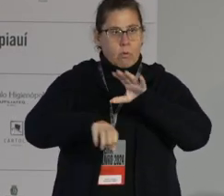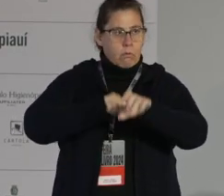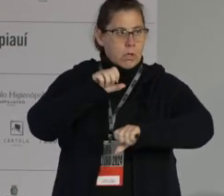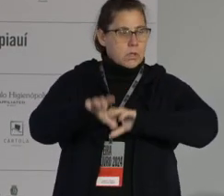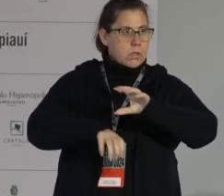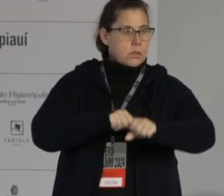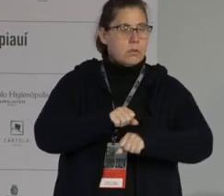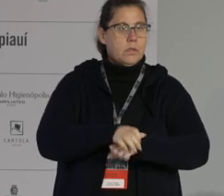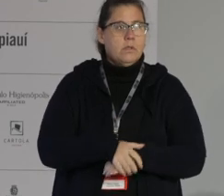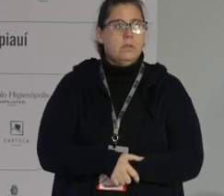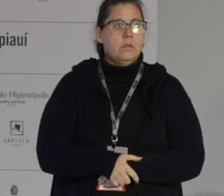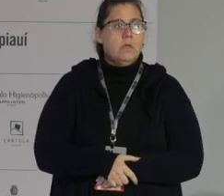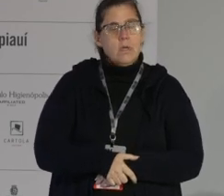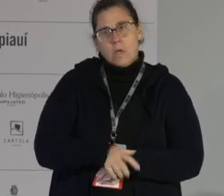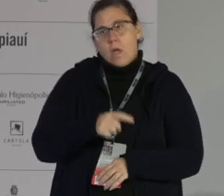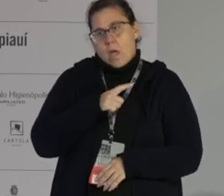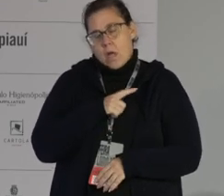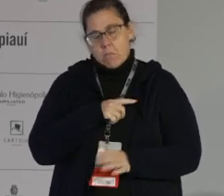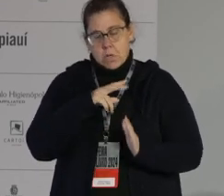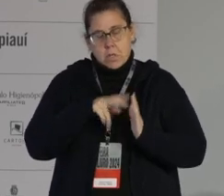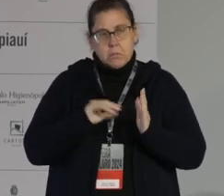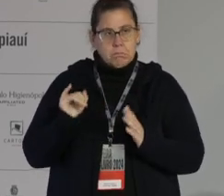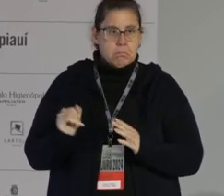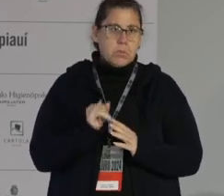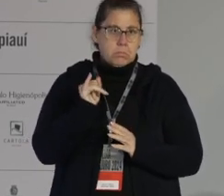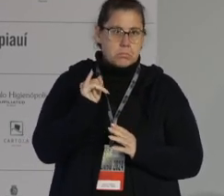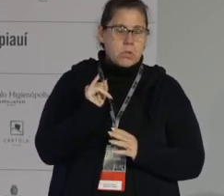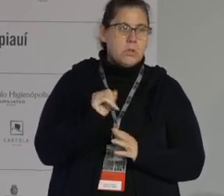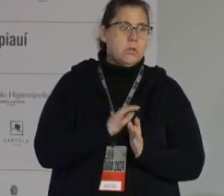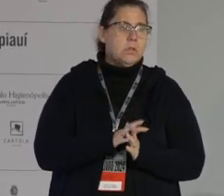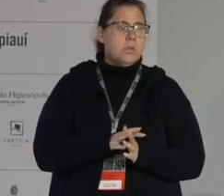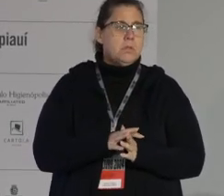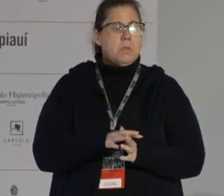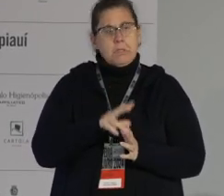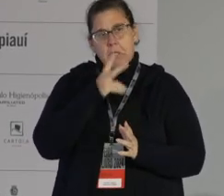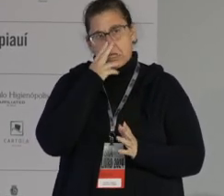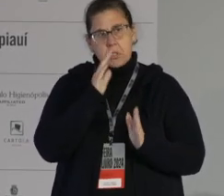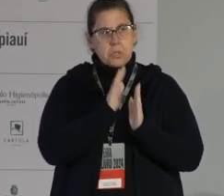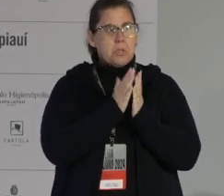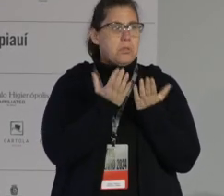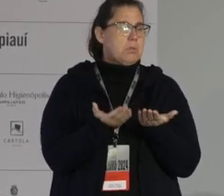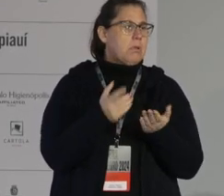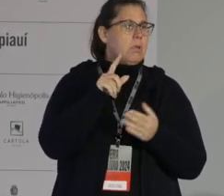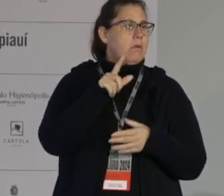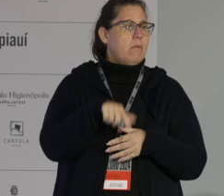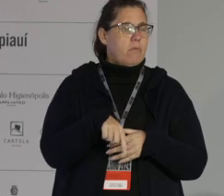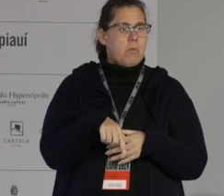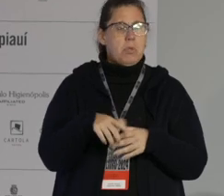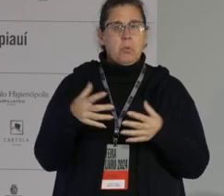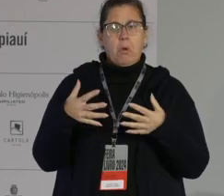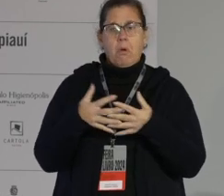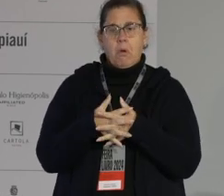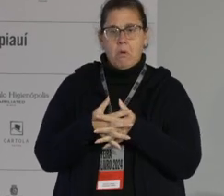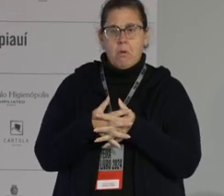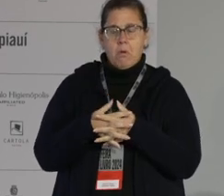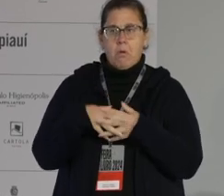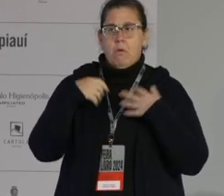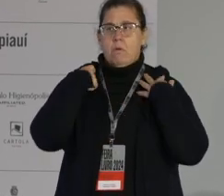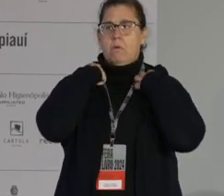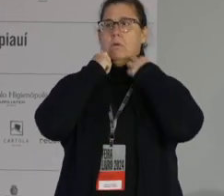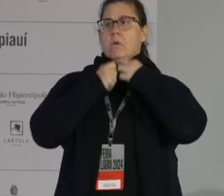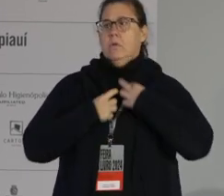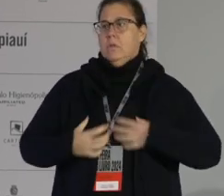E é uma leitura válida e interessante, mas eu acho que o livro é bem complexo, assim, o projeto do